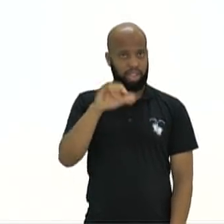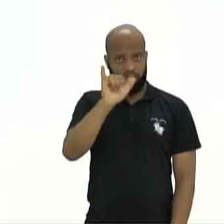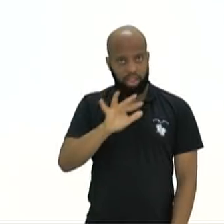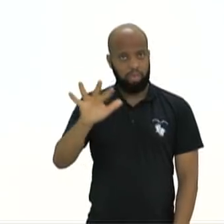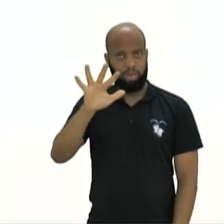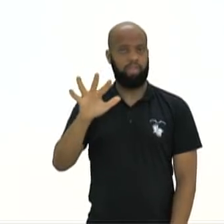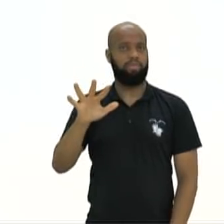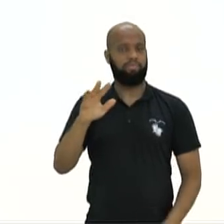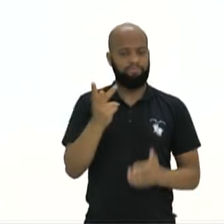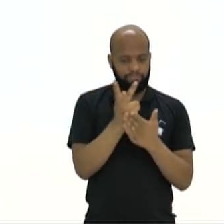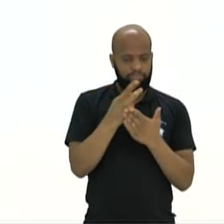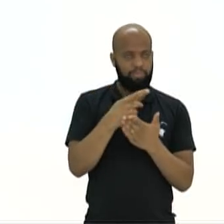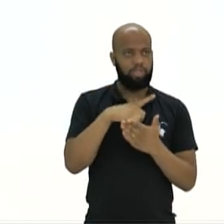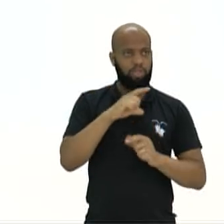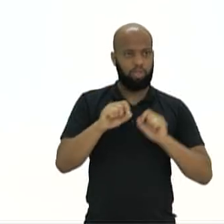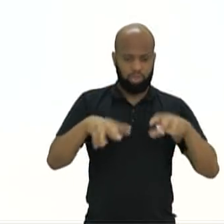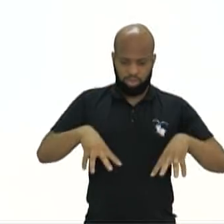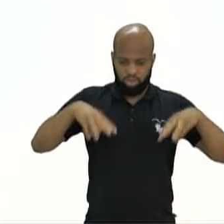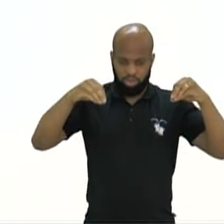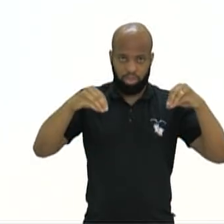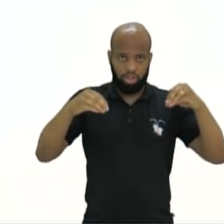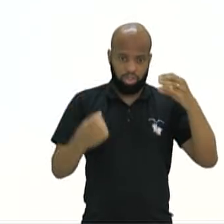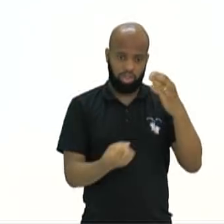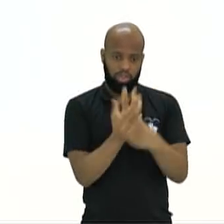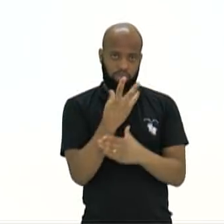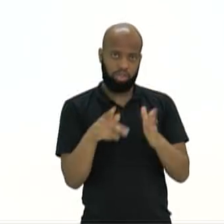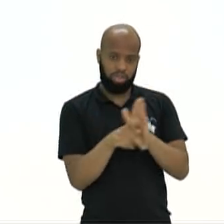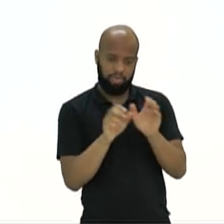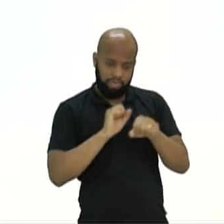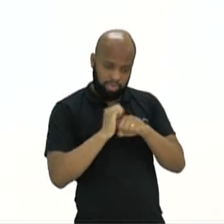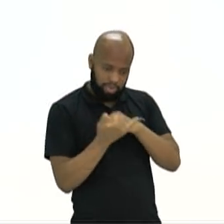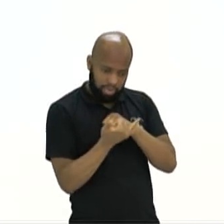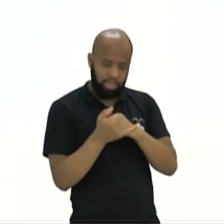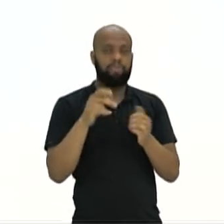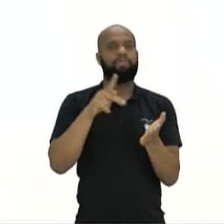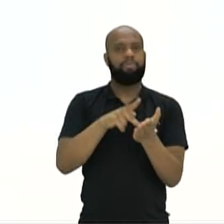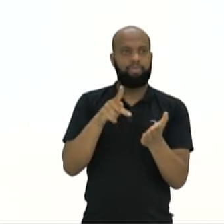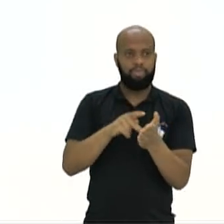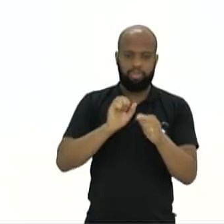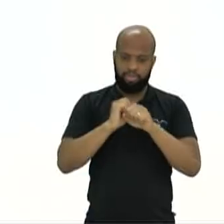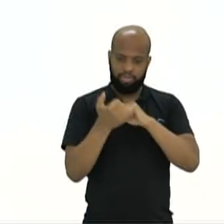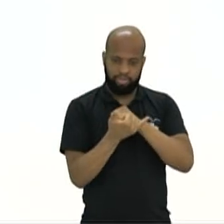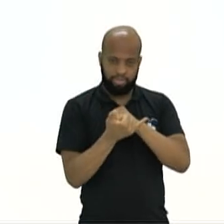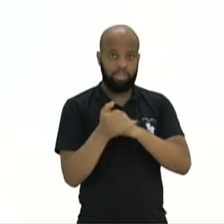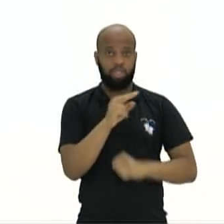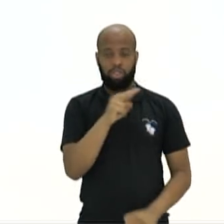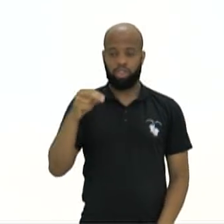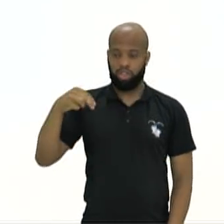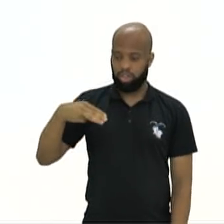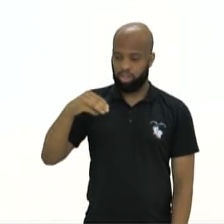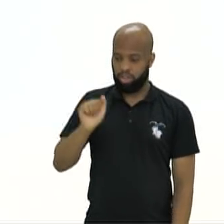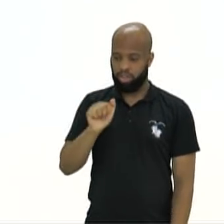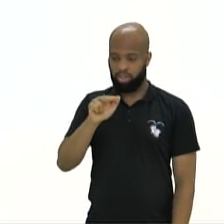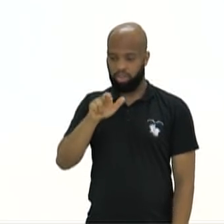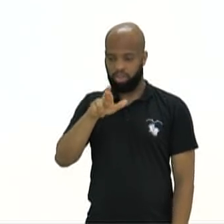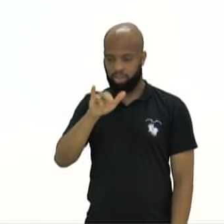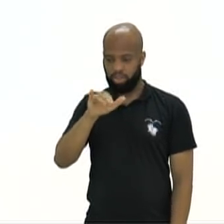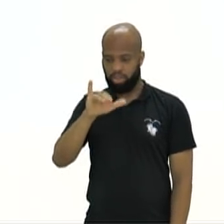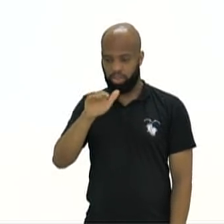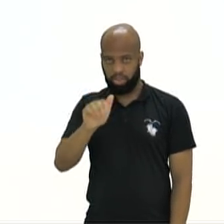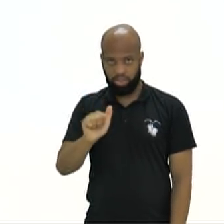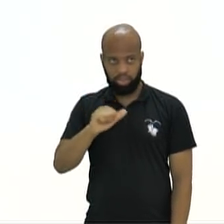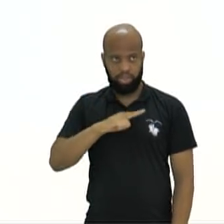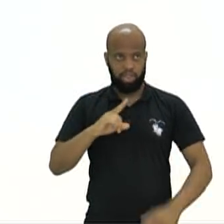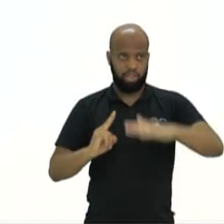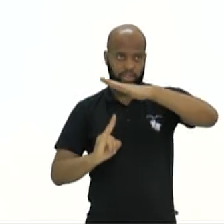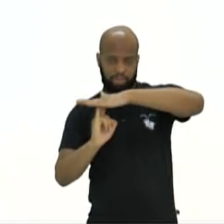desenho. É um palácio que foi criado ali na ilha, né, professor? Exato, né, na Ilha Maurícia, na cidade de Maurícia. Ali não está a